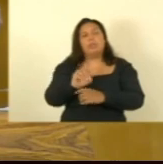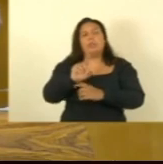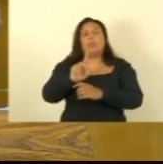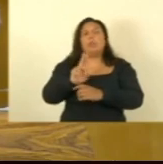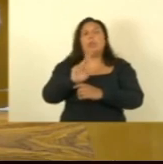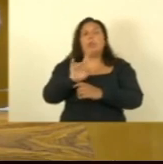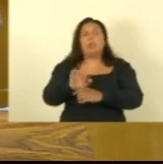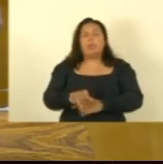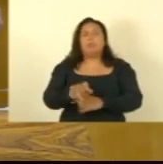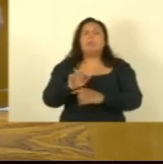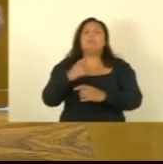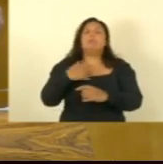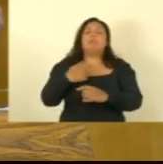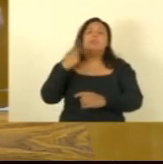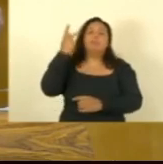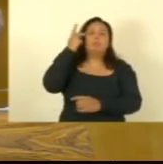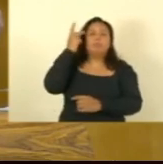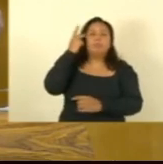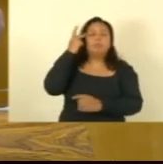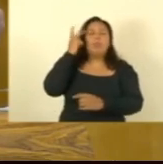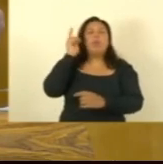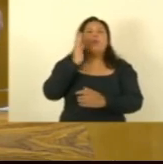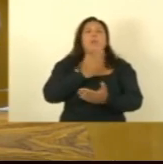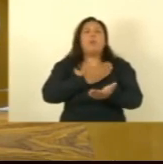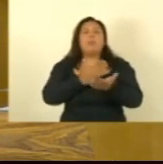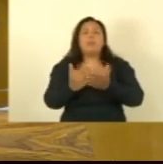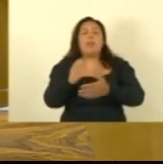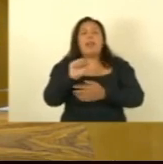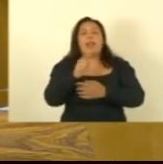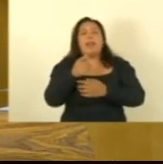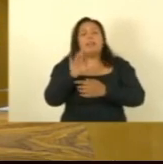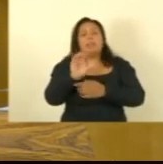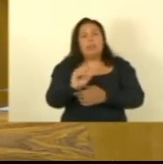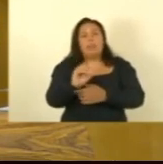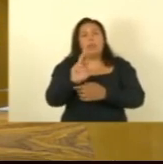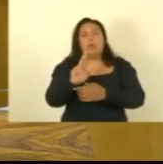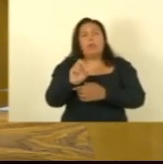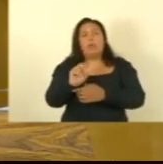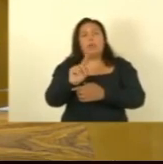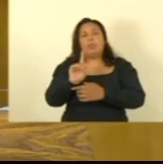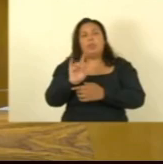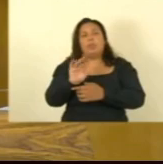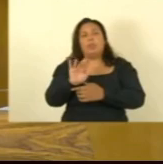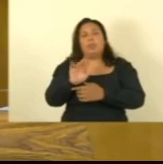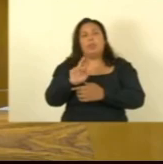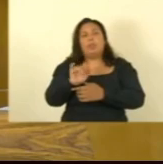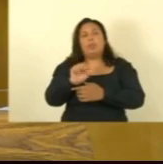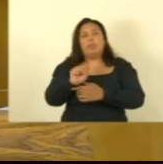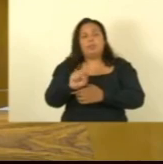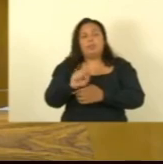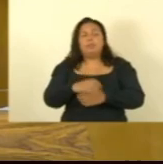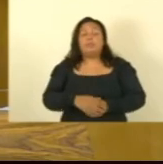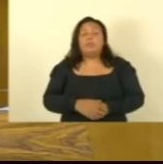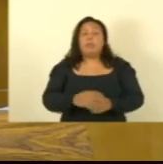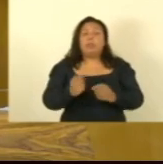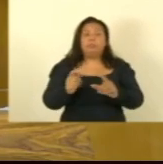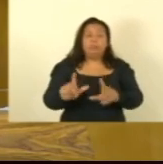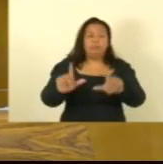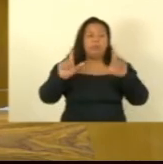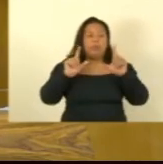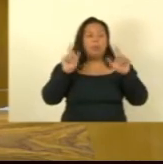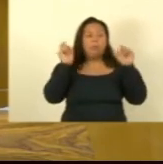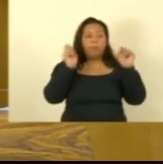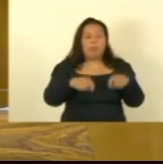Paraitinga, São Paulo, através de Abdon Rodrigues Cavalcante. Esse seu destacamento pôde